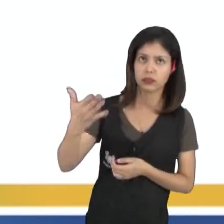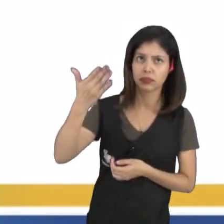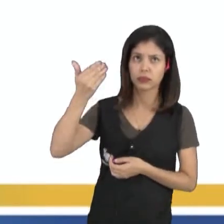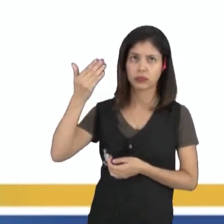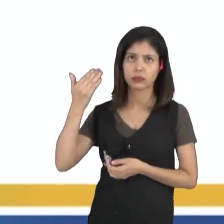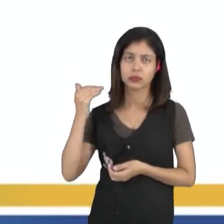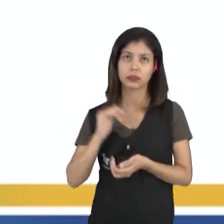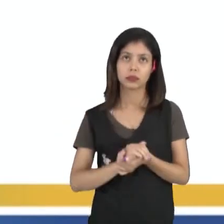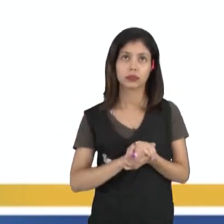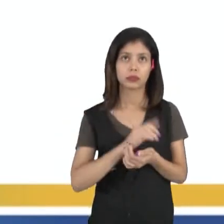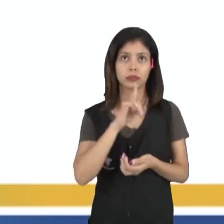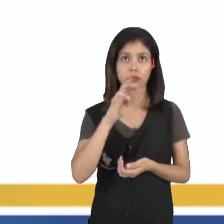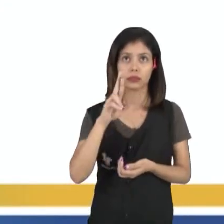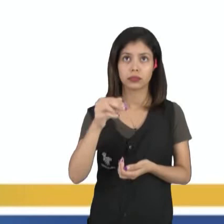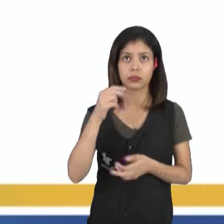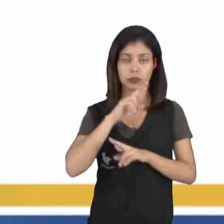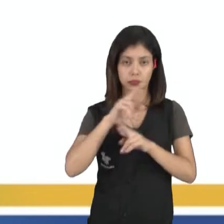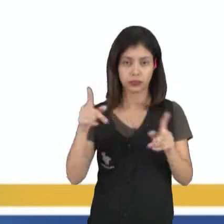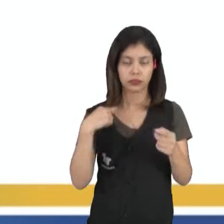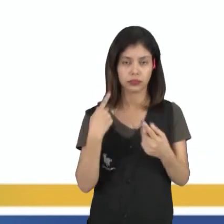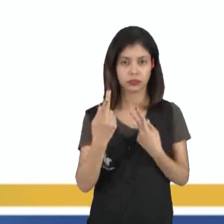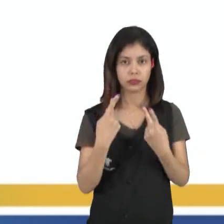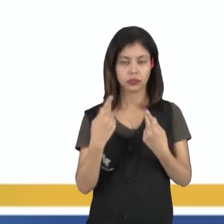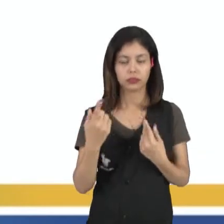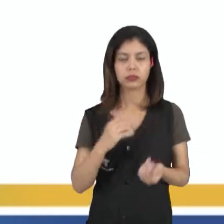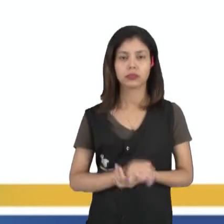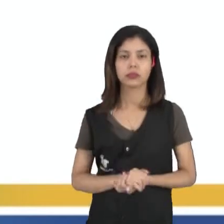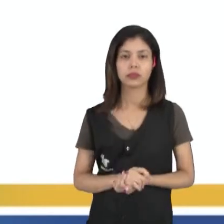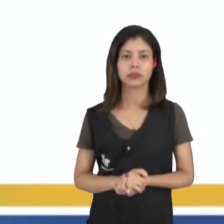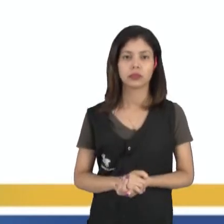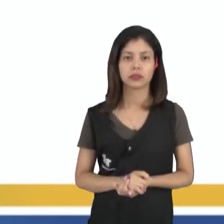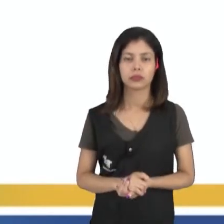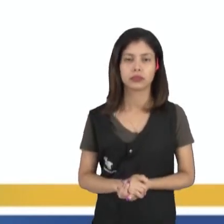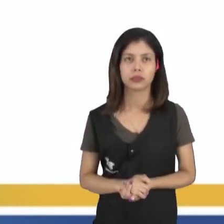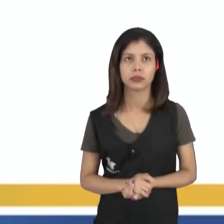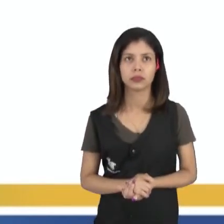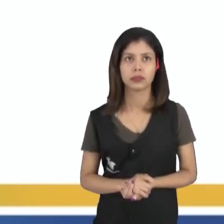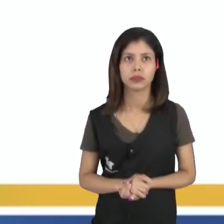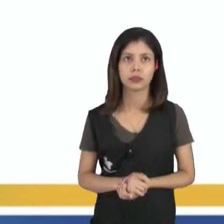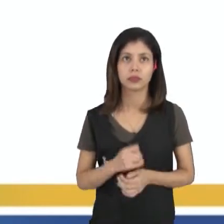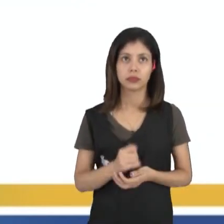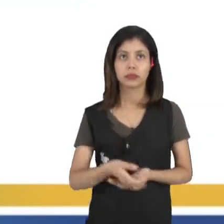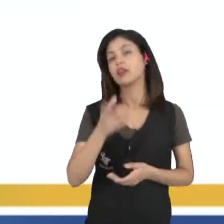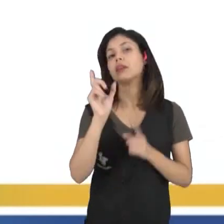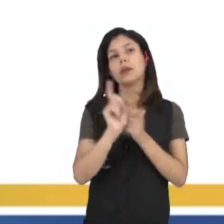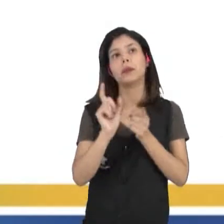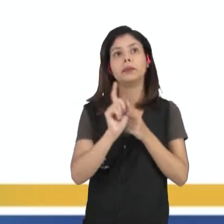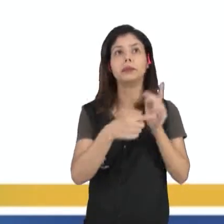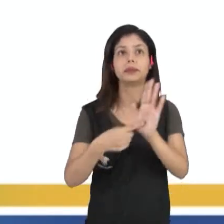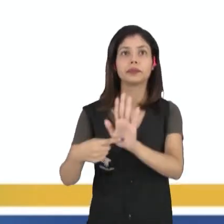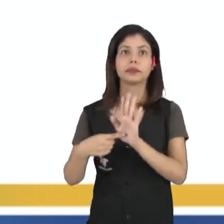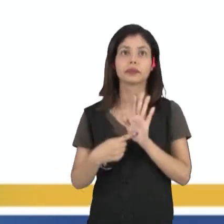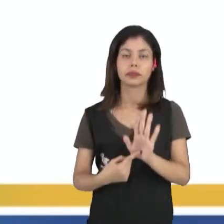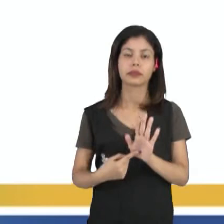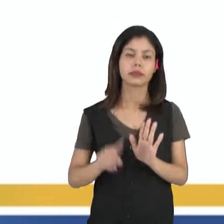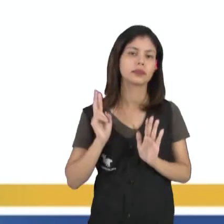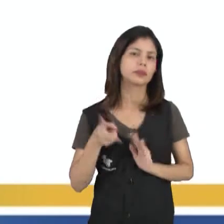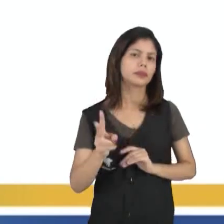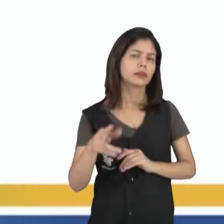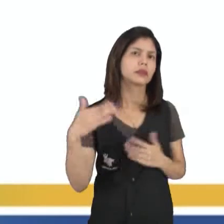precisamente naqueles tempos, se acentuavam as diferenças entre nós. As palavras destacadas